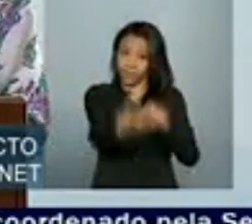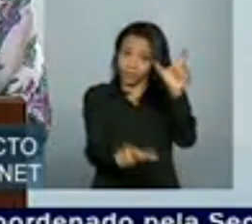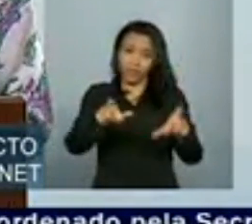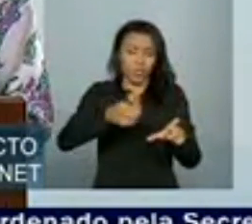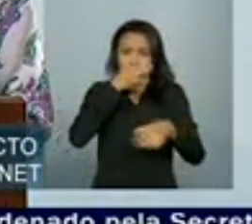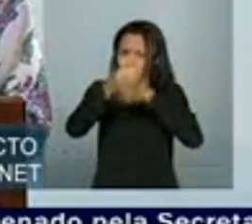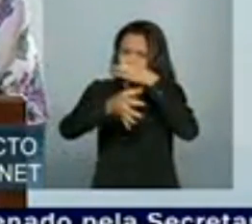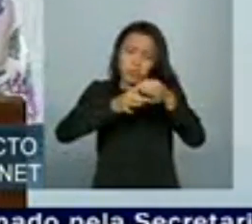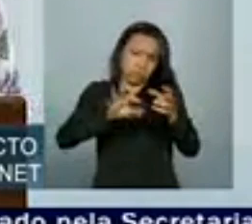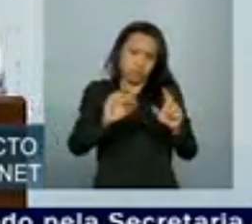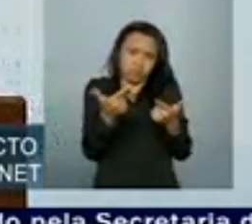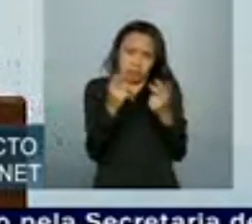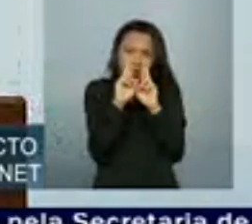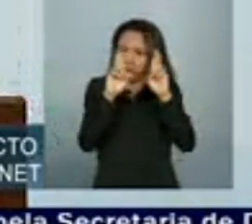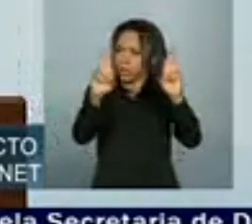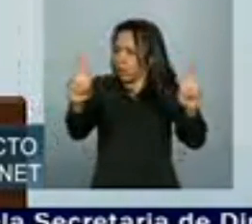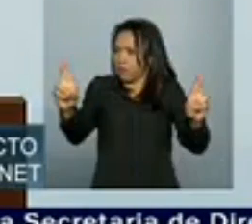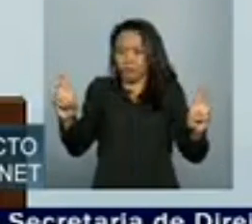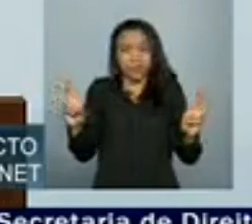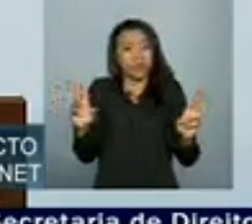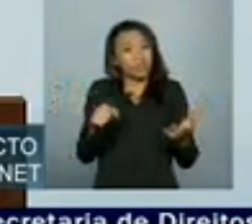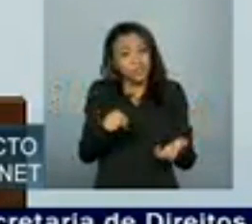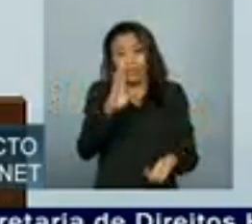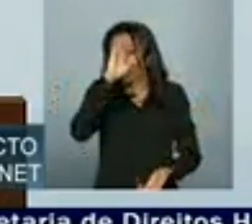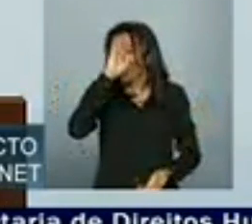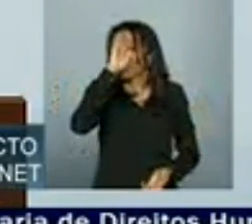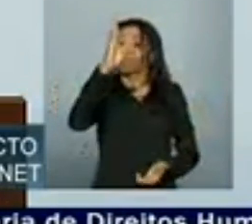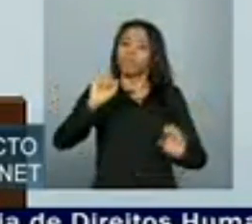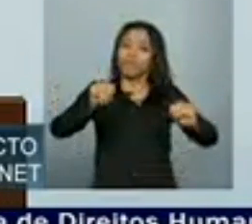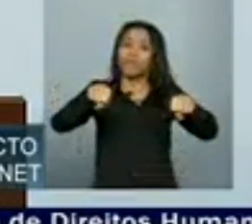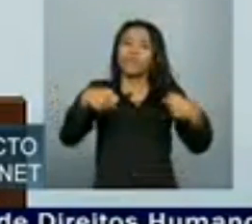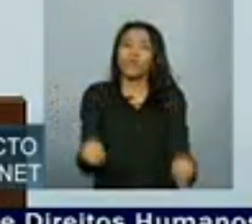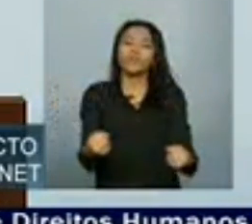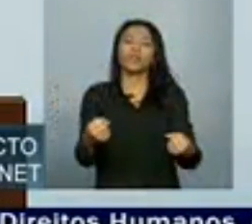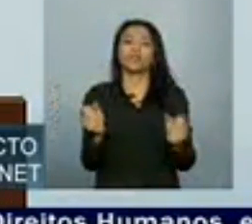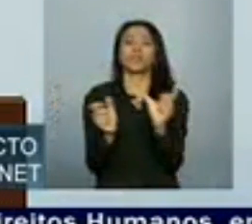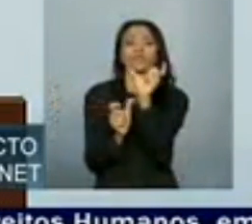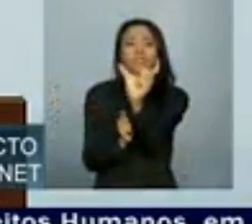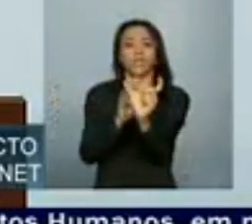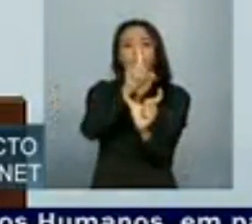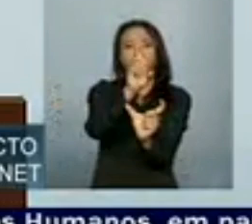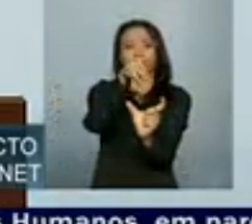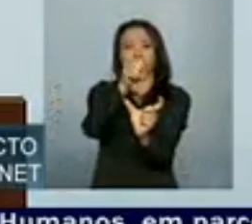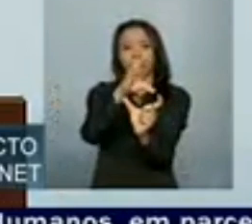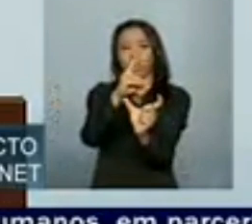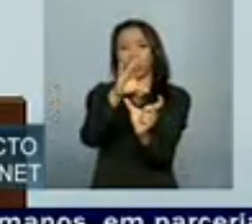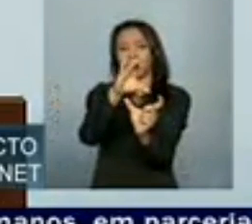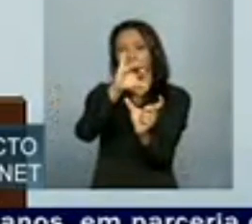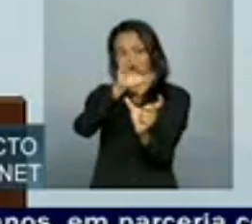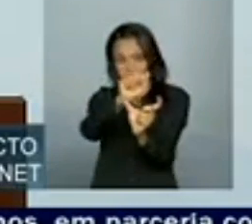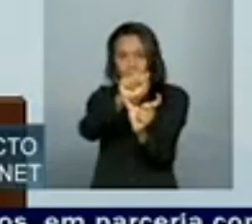diversas opiniões é fundamental para fortalecer a democracia e contribuir